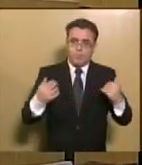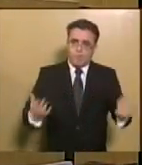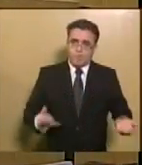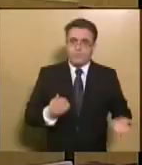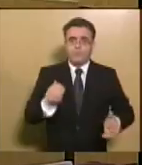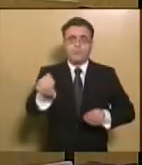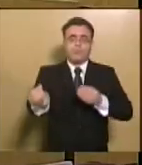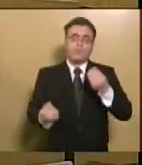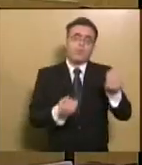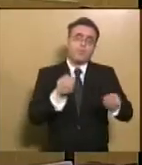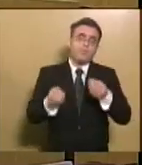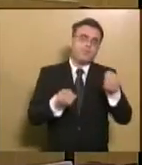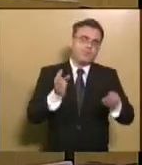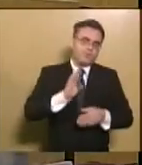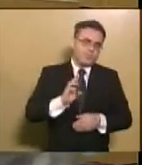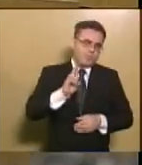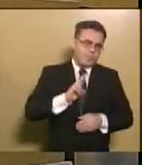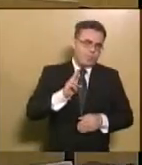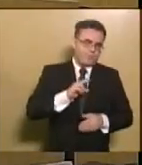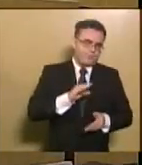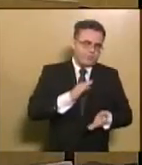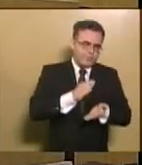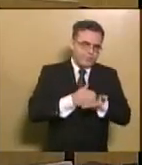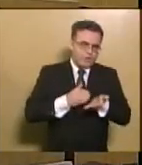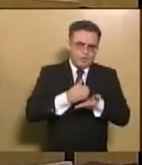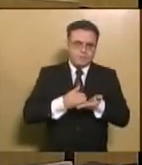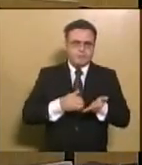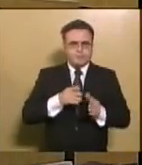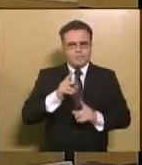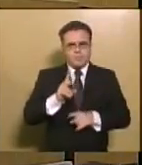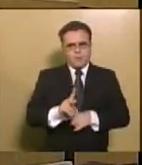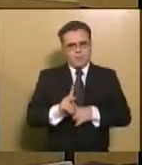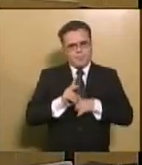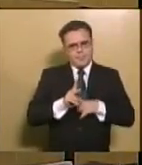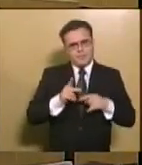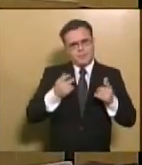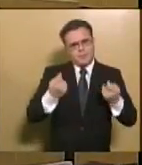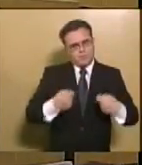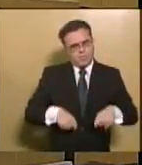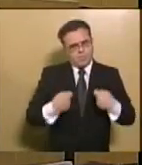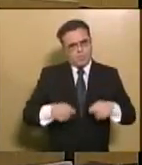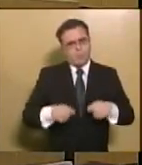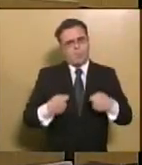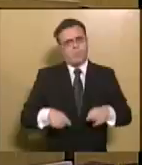foi feito, porque se for realmente um empréstimo, necessariamente